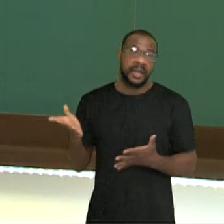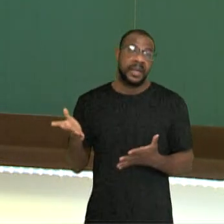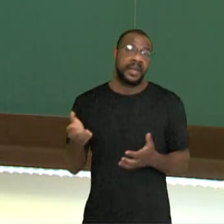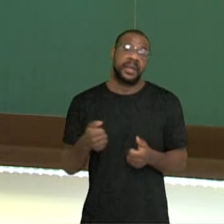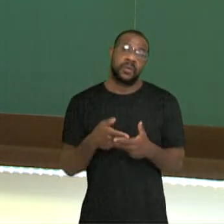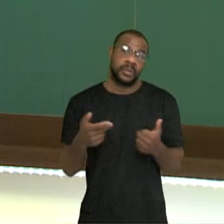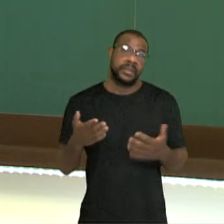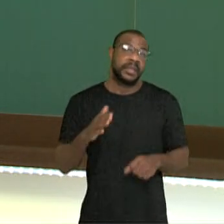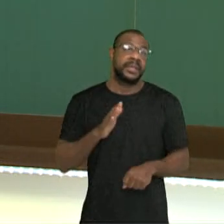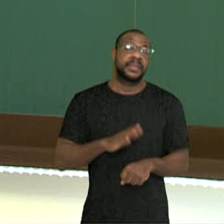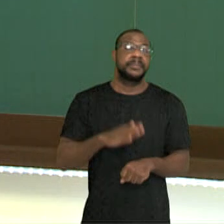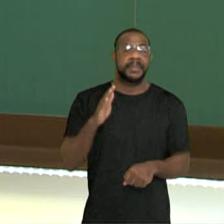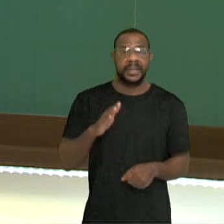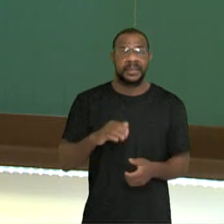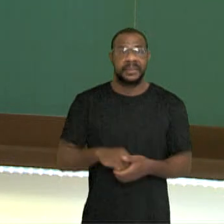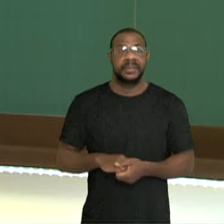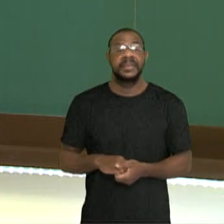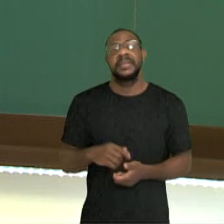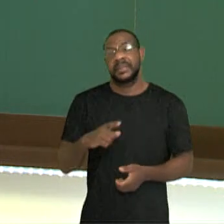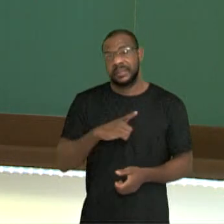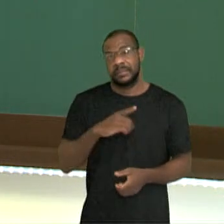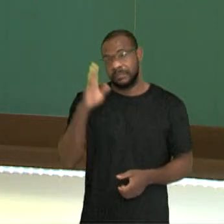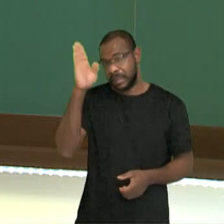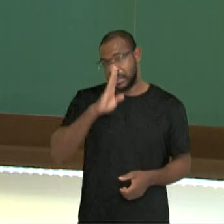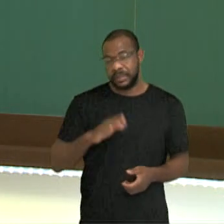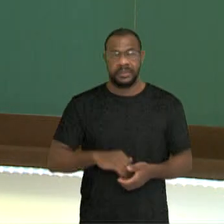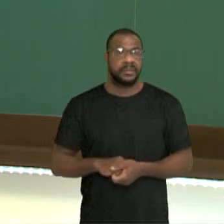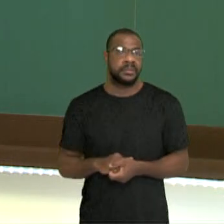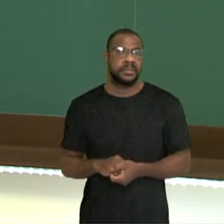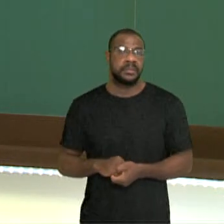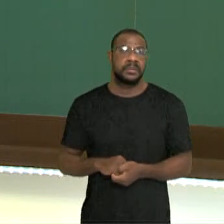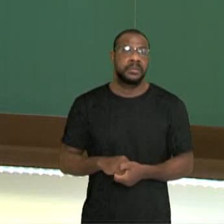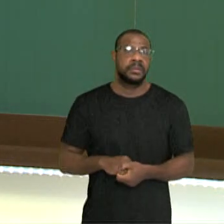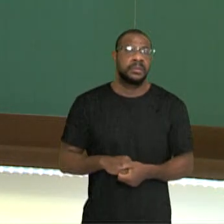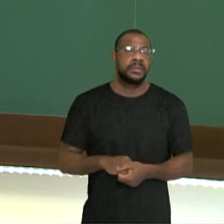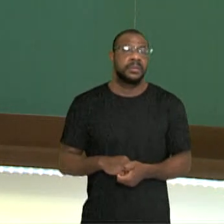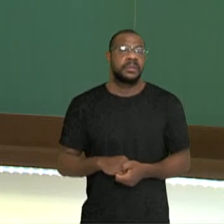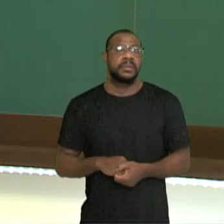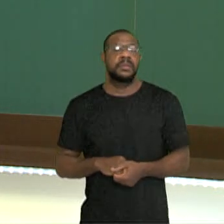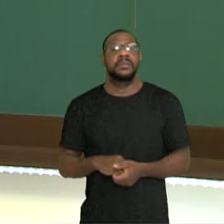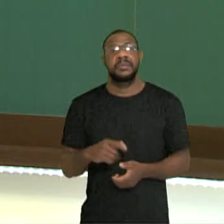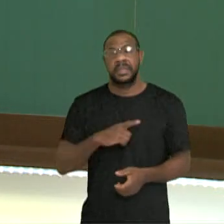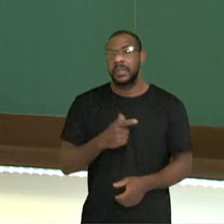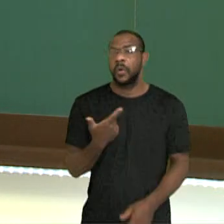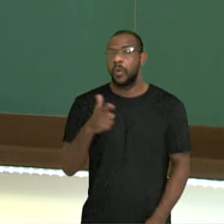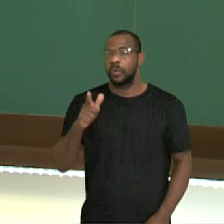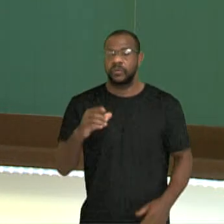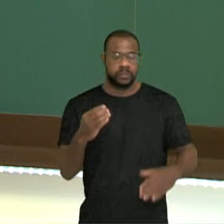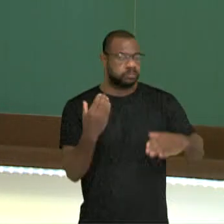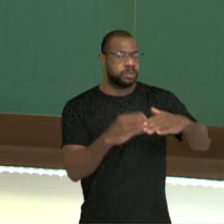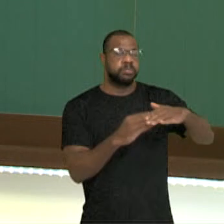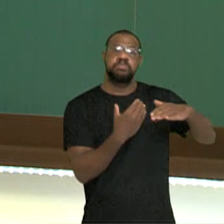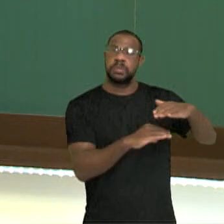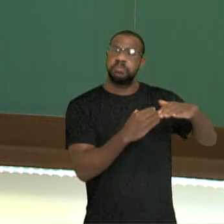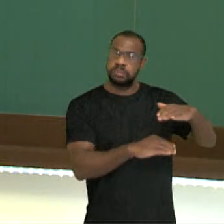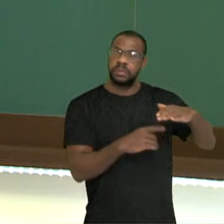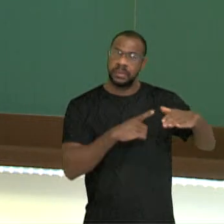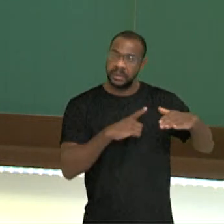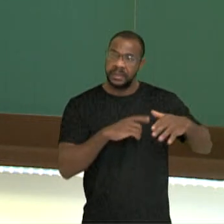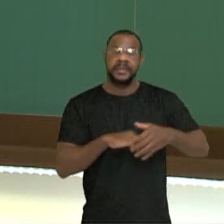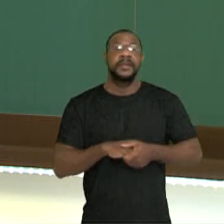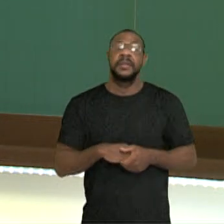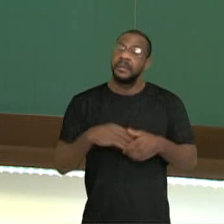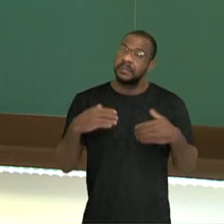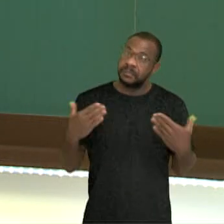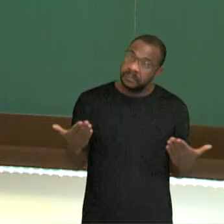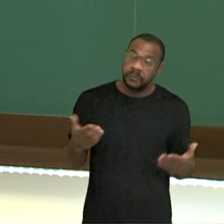que mais atrai o brasileiro por esta alta liquidez. Existem outros investimentos que têm baixíssima liquidez, ou seja,